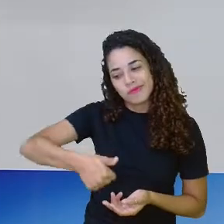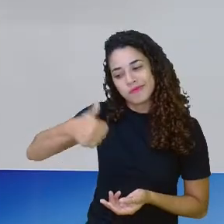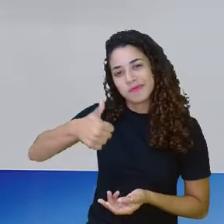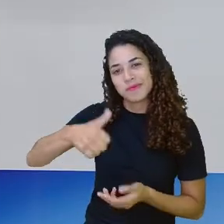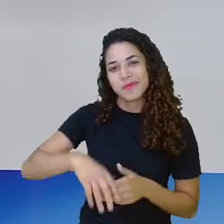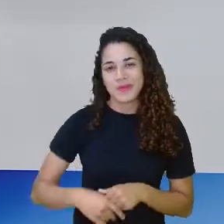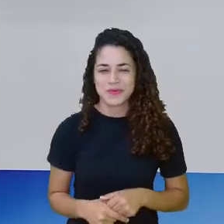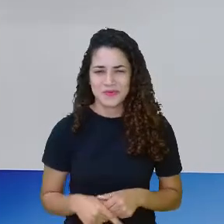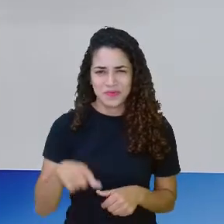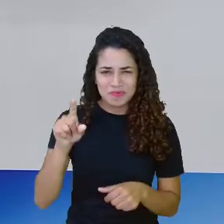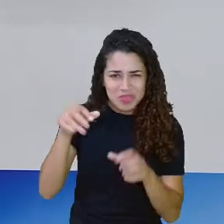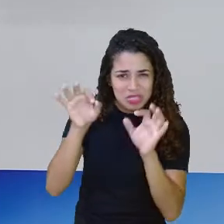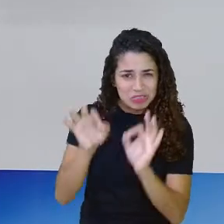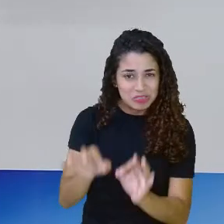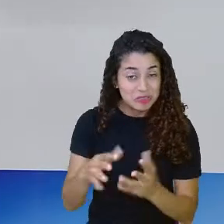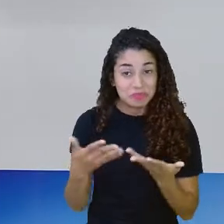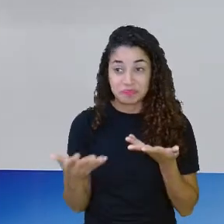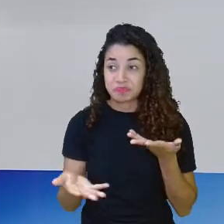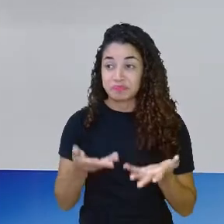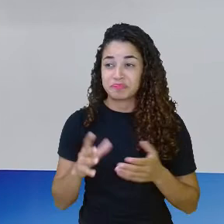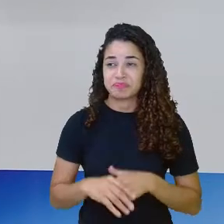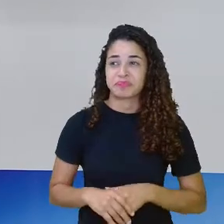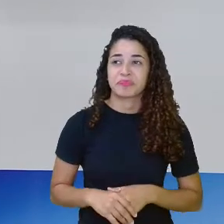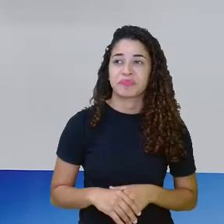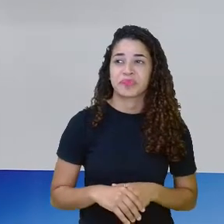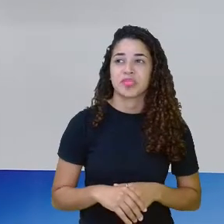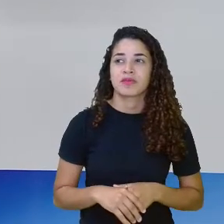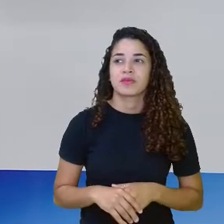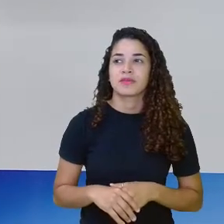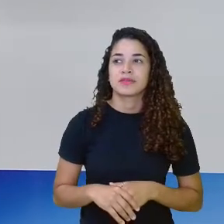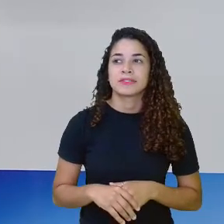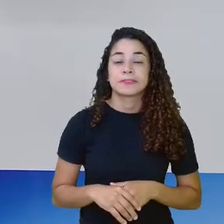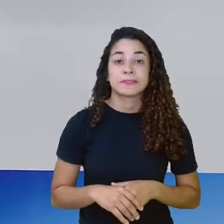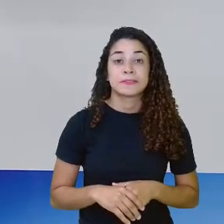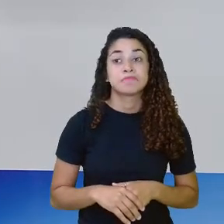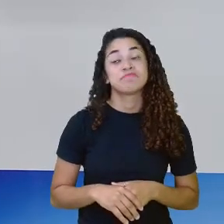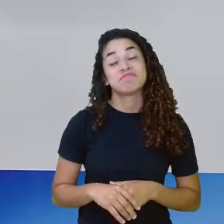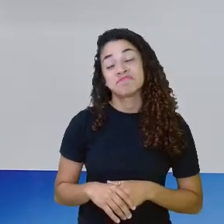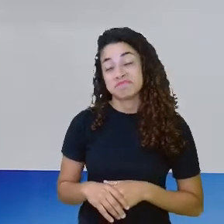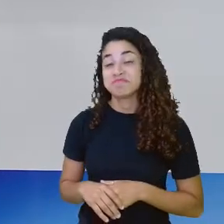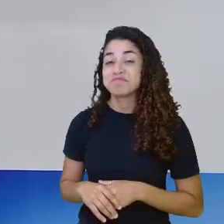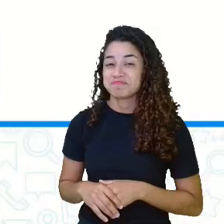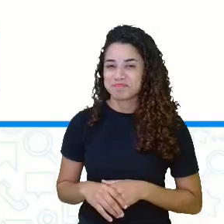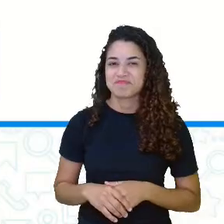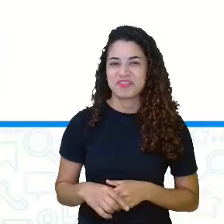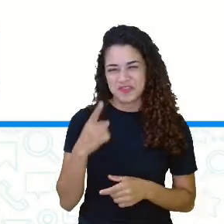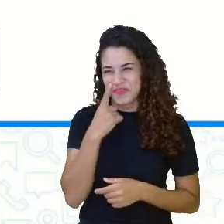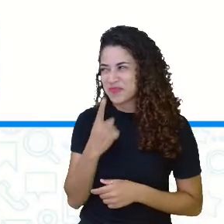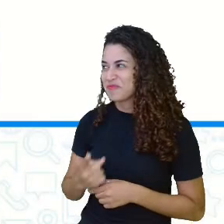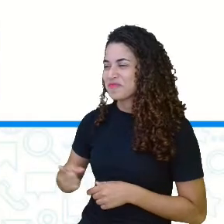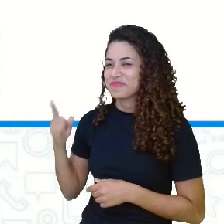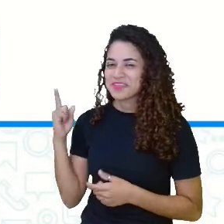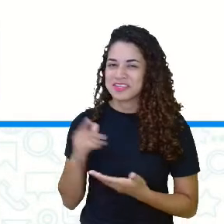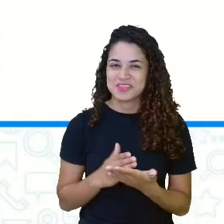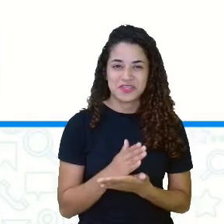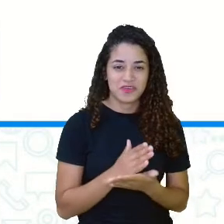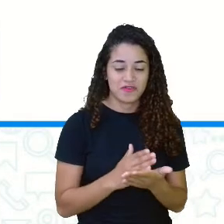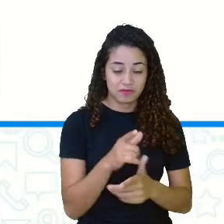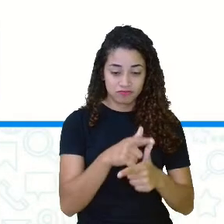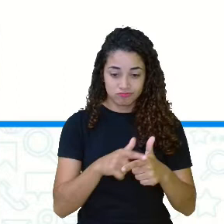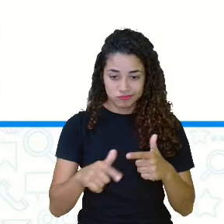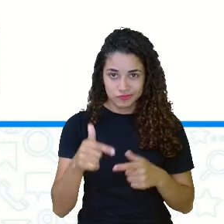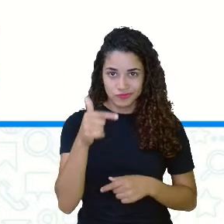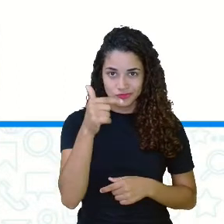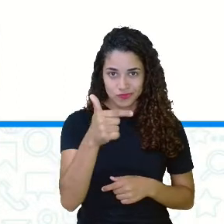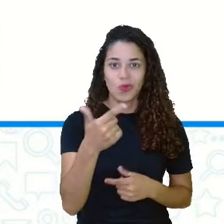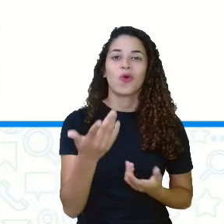é realmente esse círculo que está pintado. Ah, olha só o círculo dividido em 2 partes e